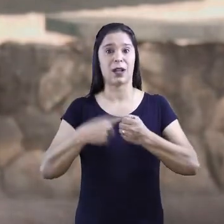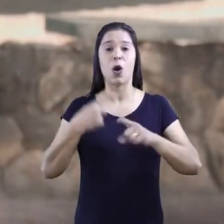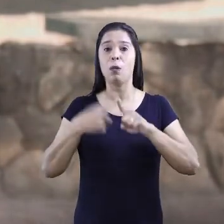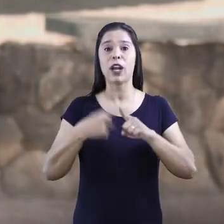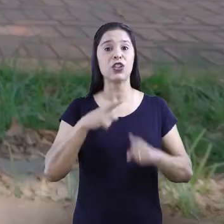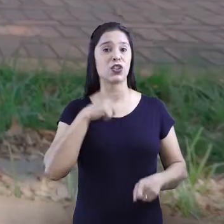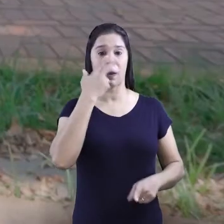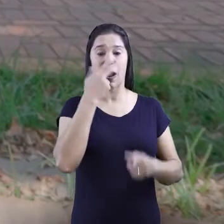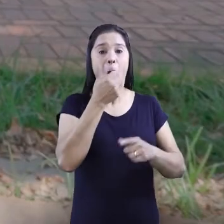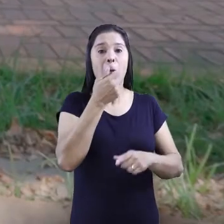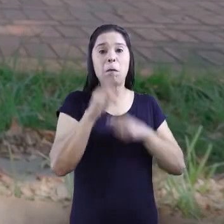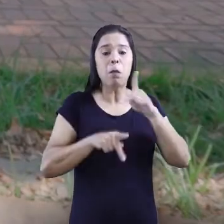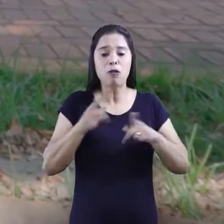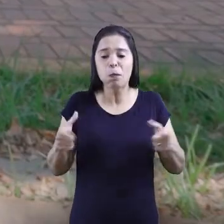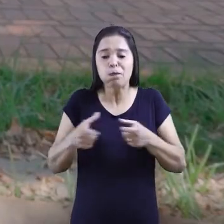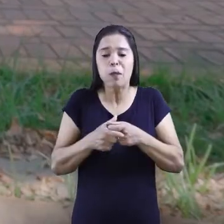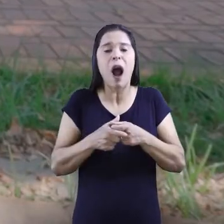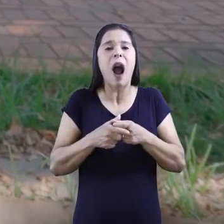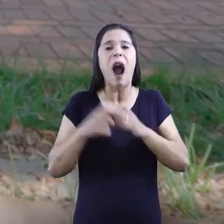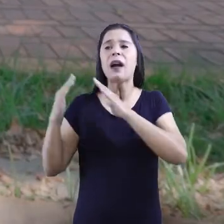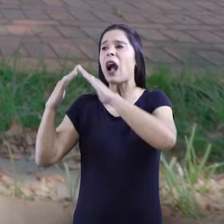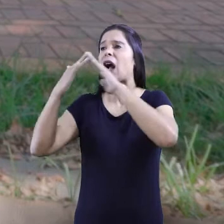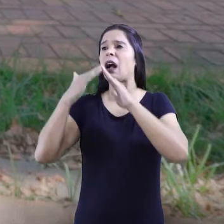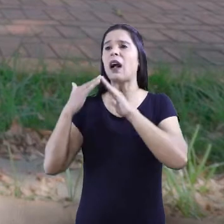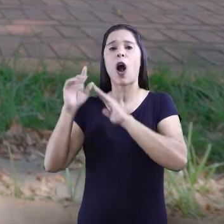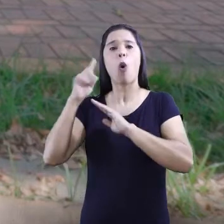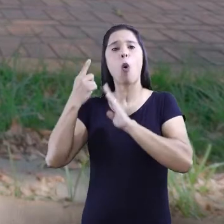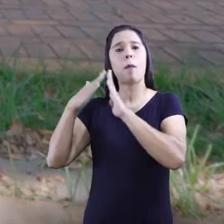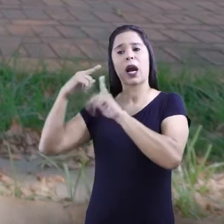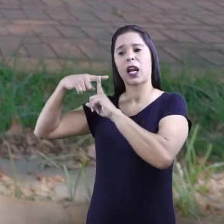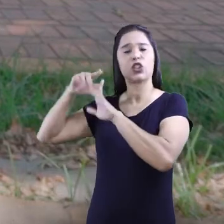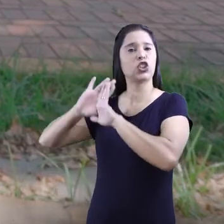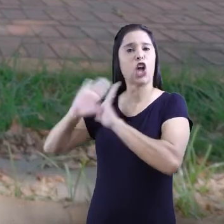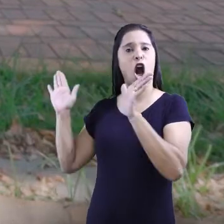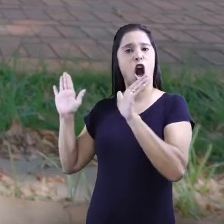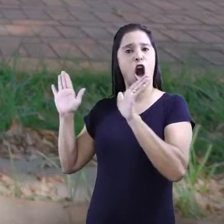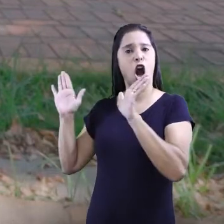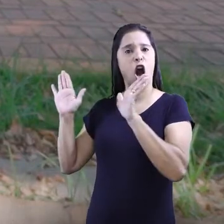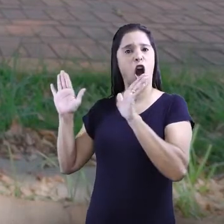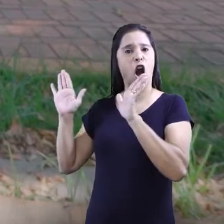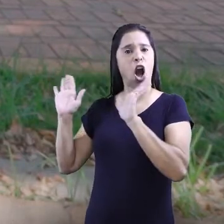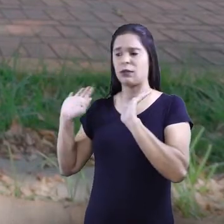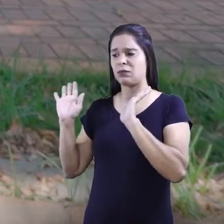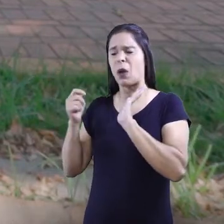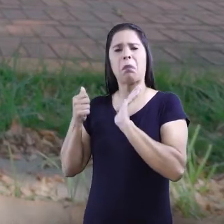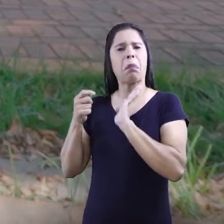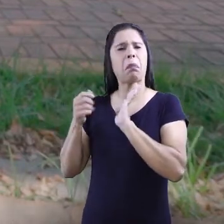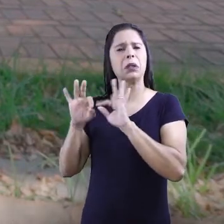do município, porque a gente tinha um arraial, poucas casas lá para cima, em volta de uma capela